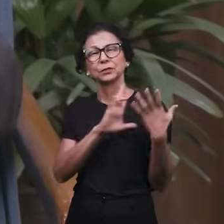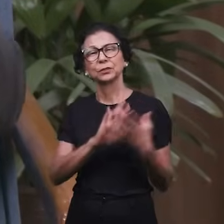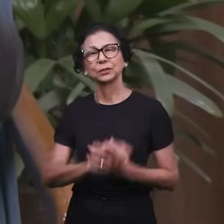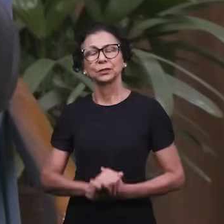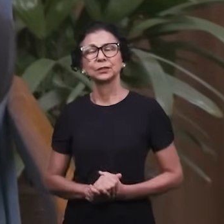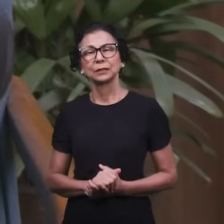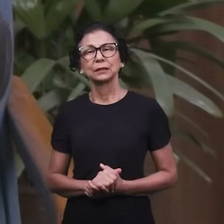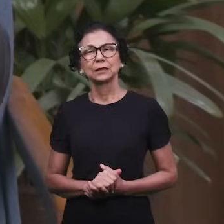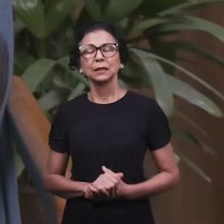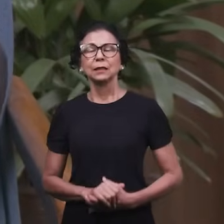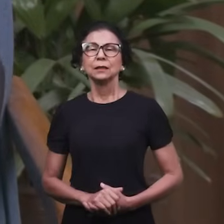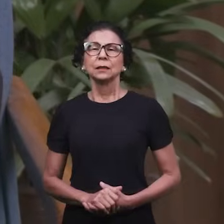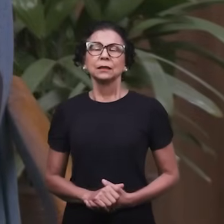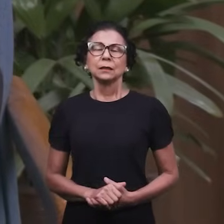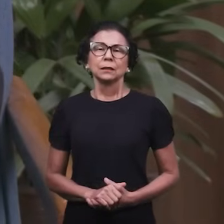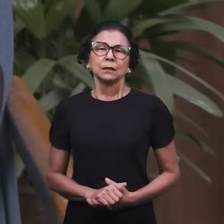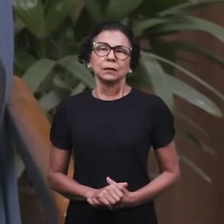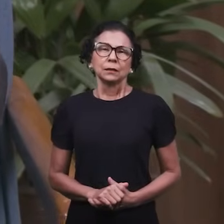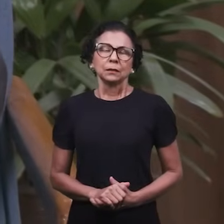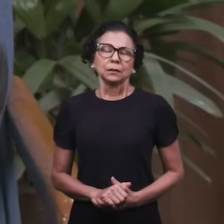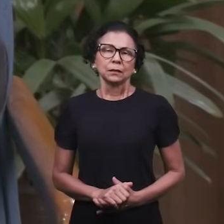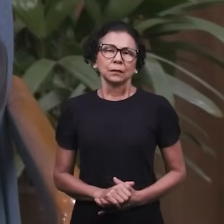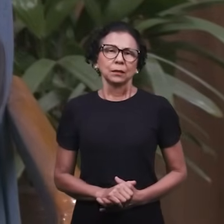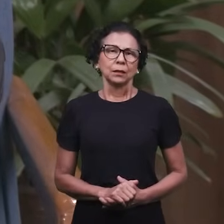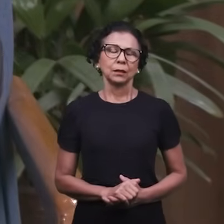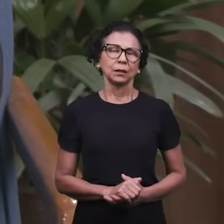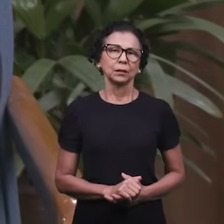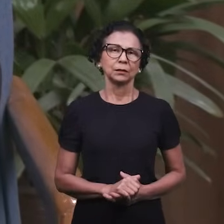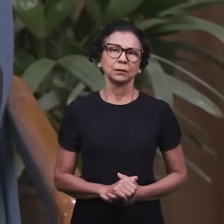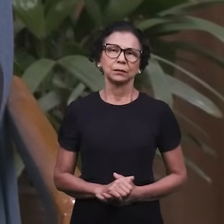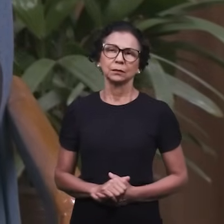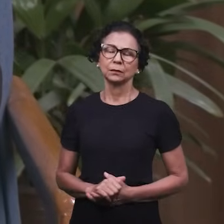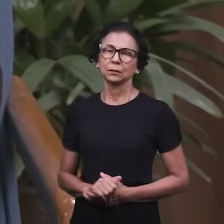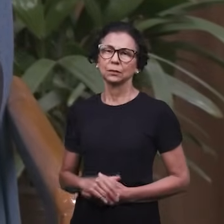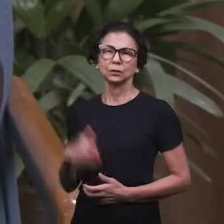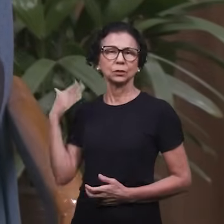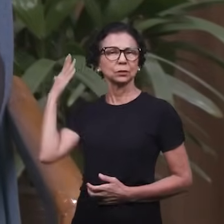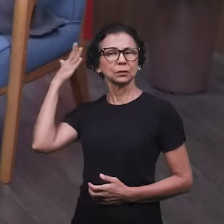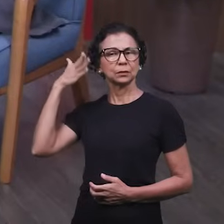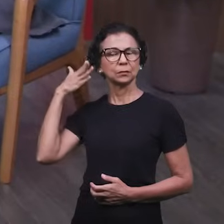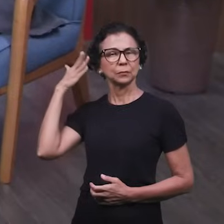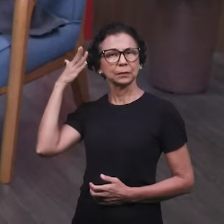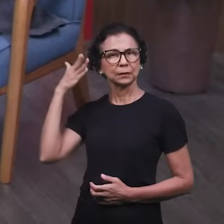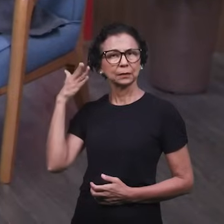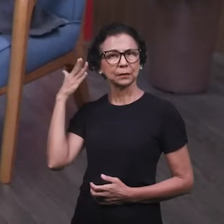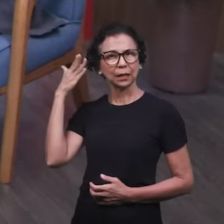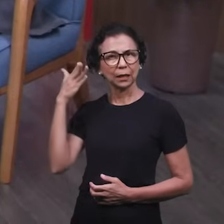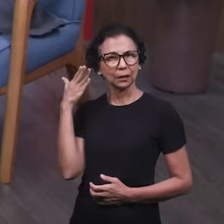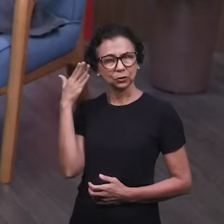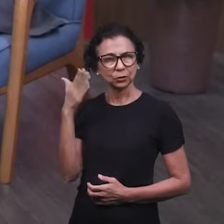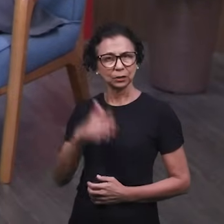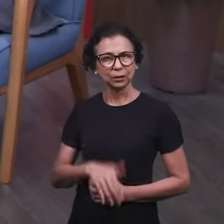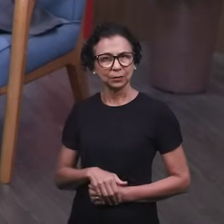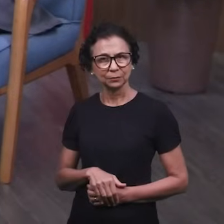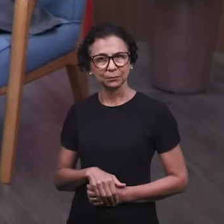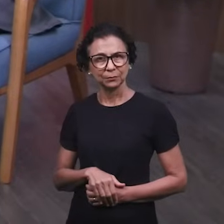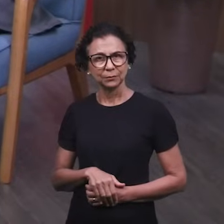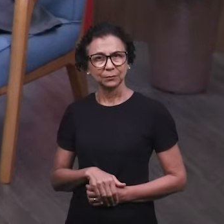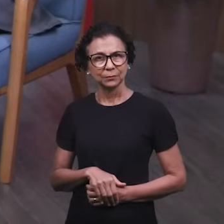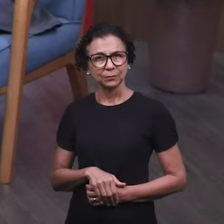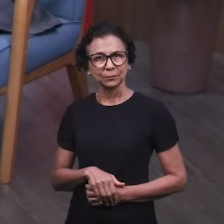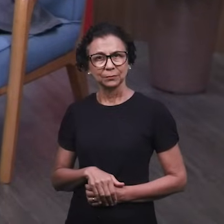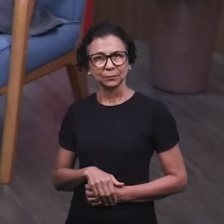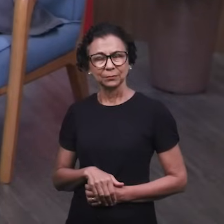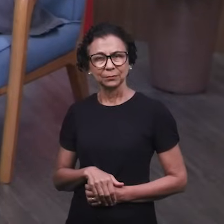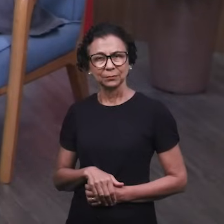delegada a responsabilidade de trazer a mensagem deste socorro para um